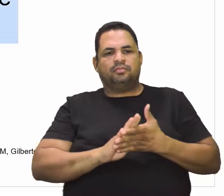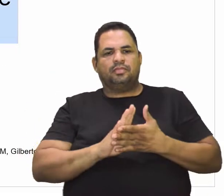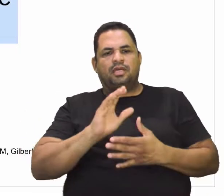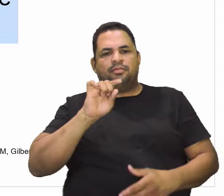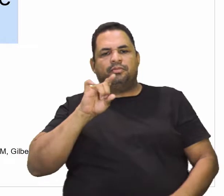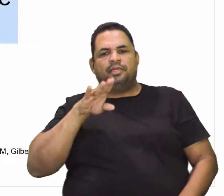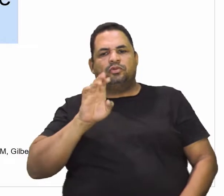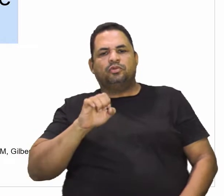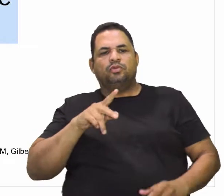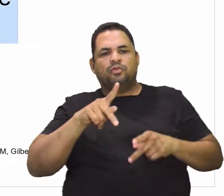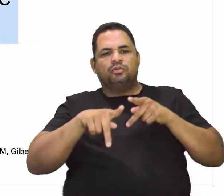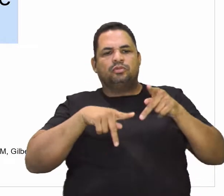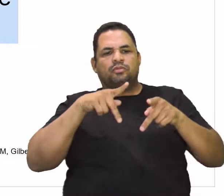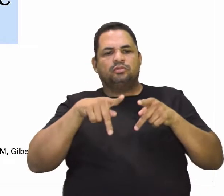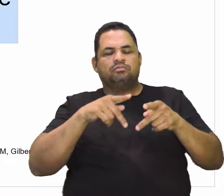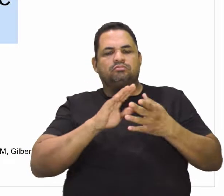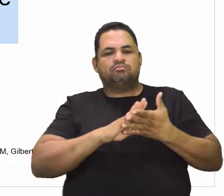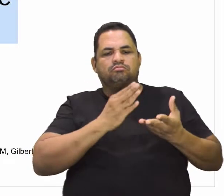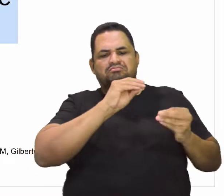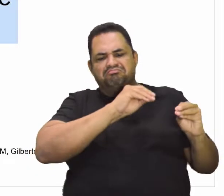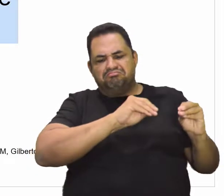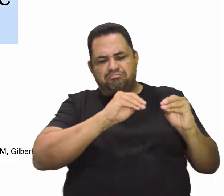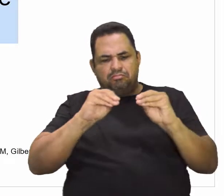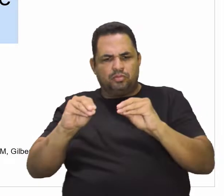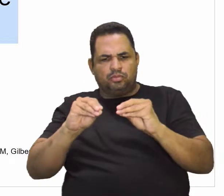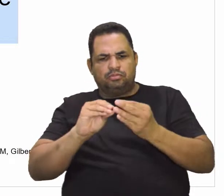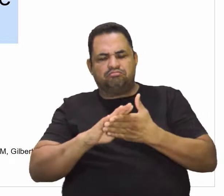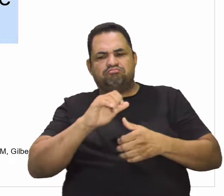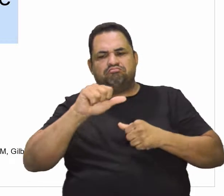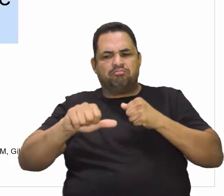beduínos, povos seminômades,